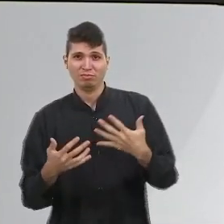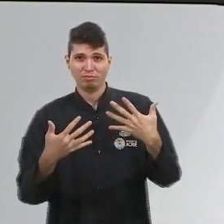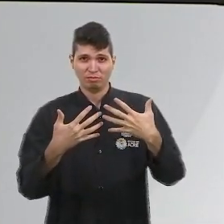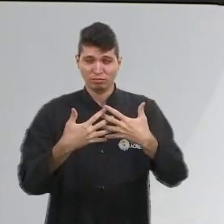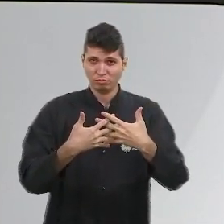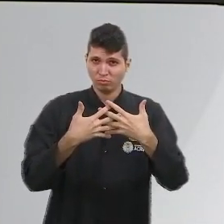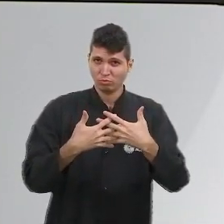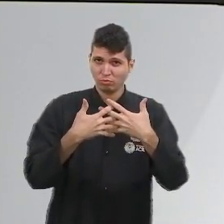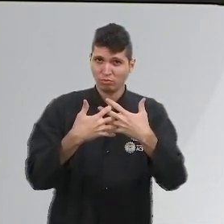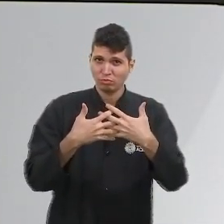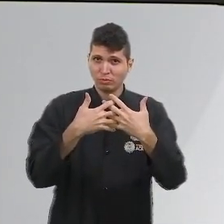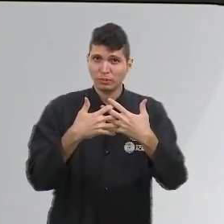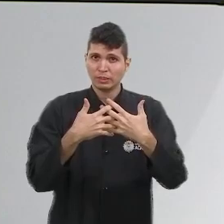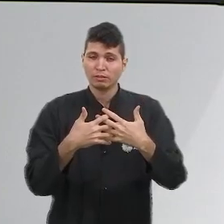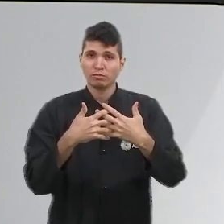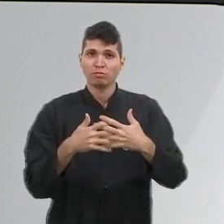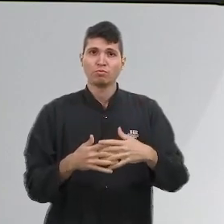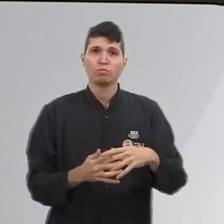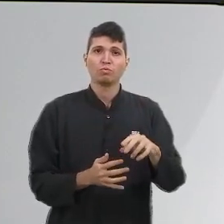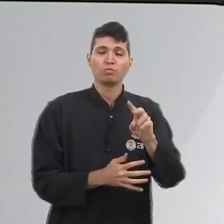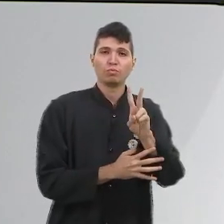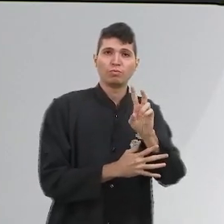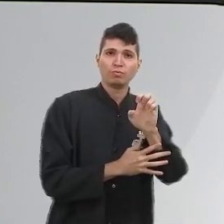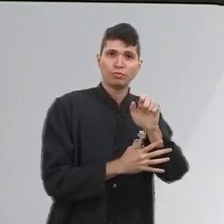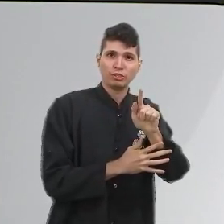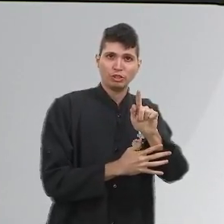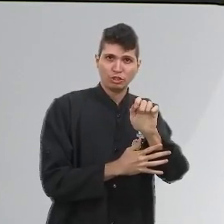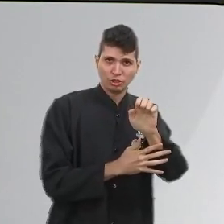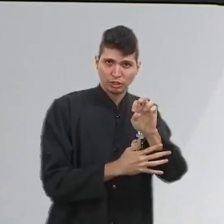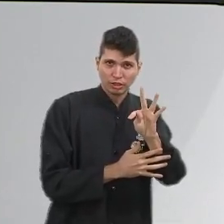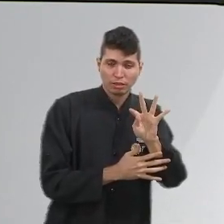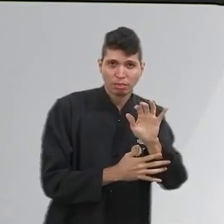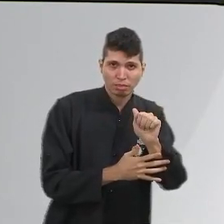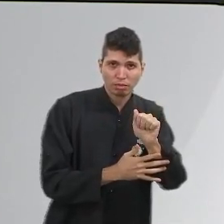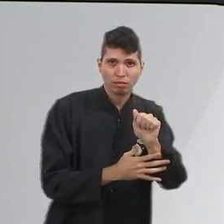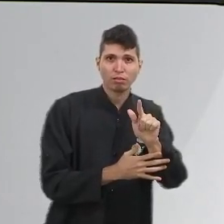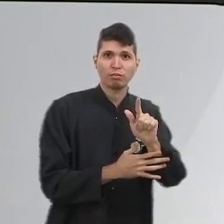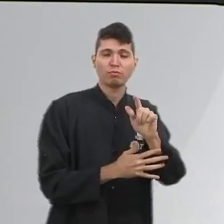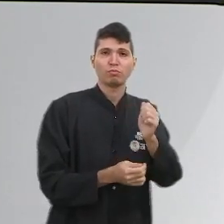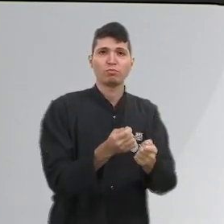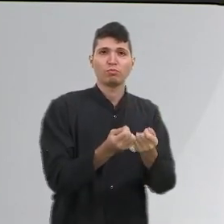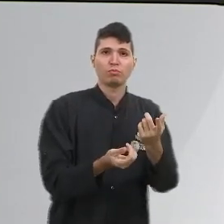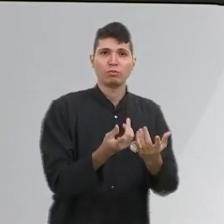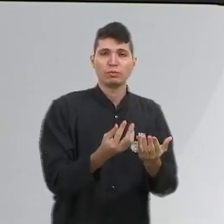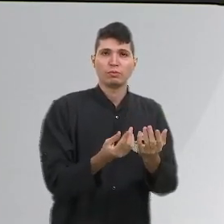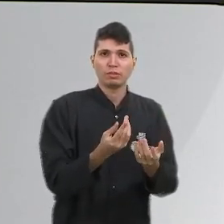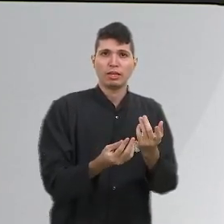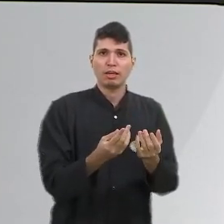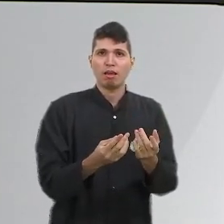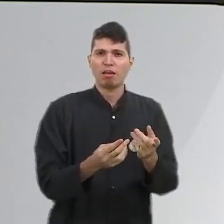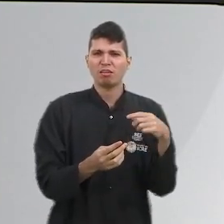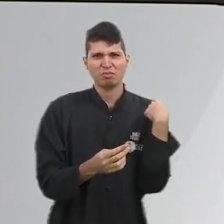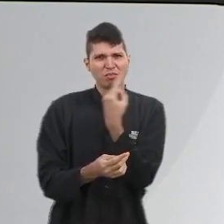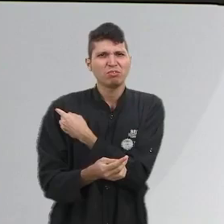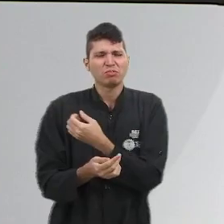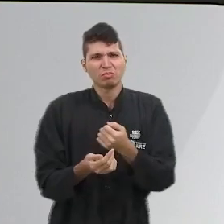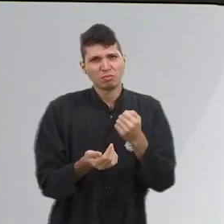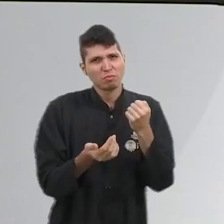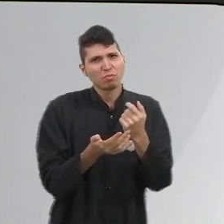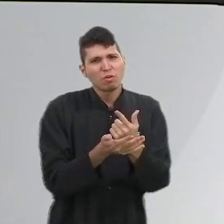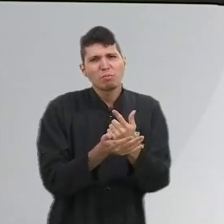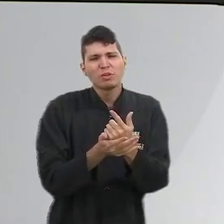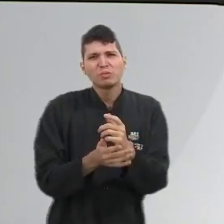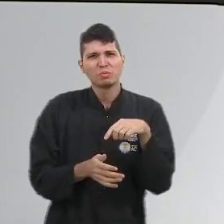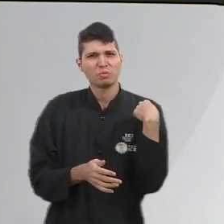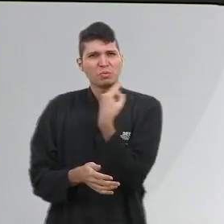carvão mineral. O carvão vegetal é muito simples de ser percebido. O carvão vegetal é aquele carvão que a gente compra ali no comércio do nosso bairro